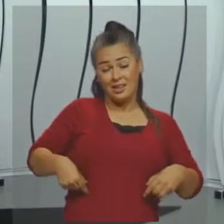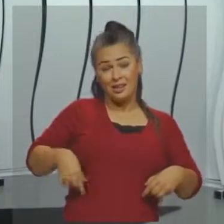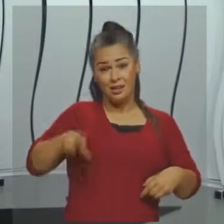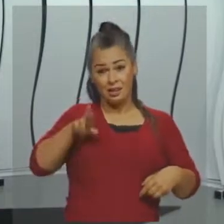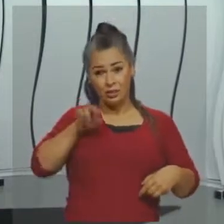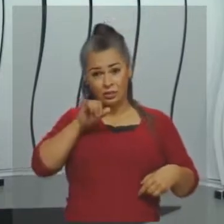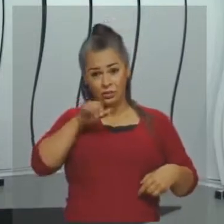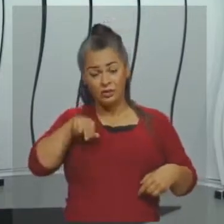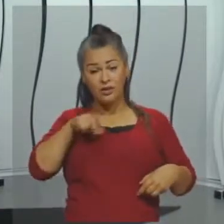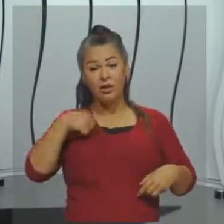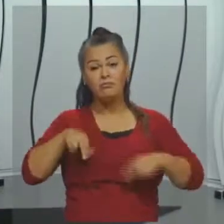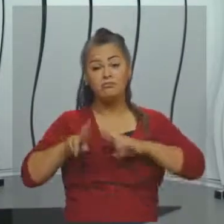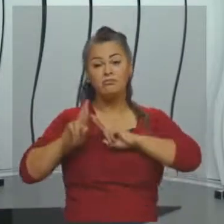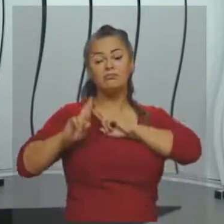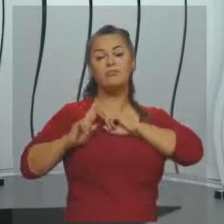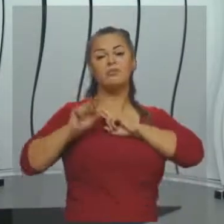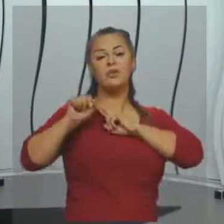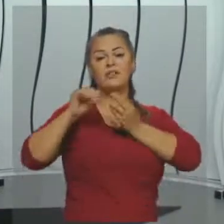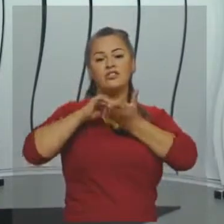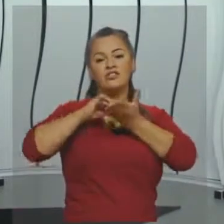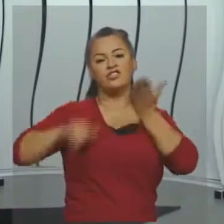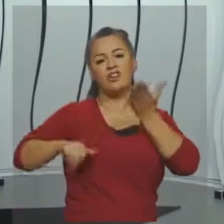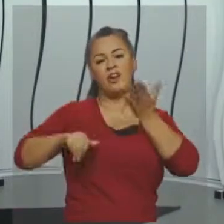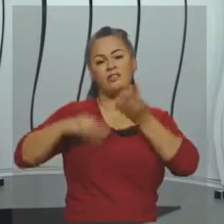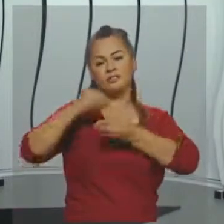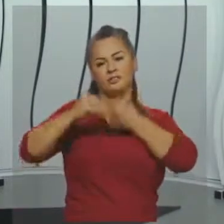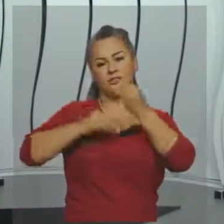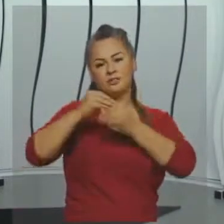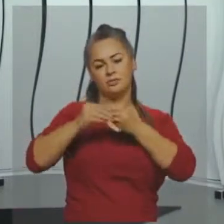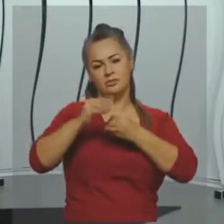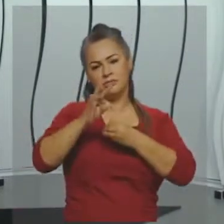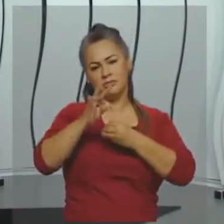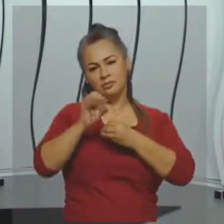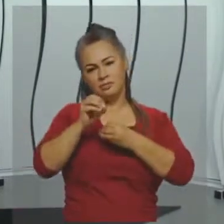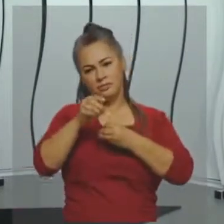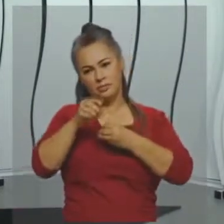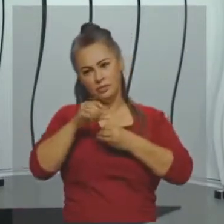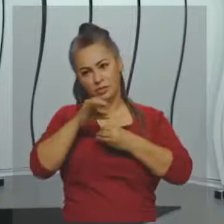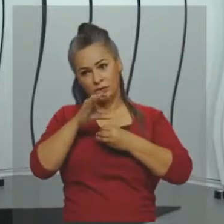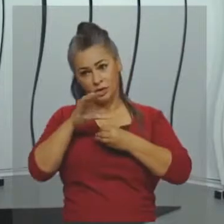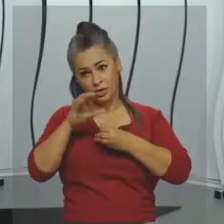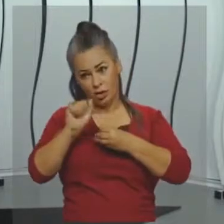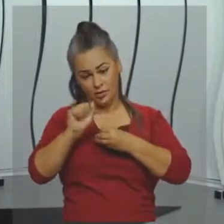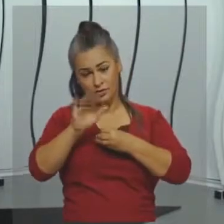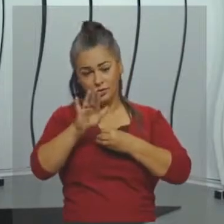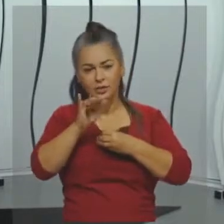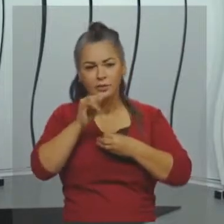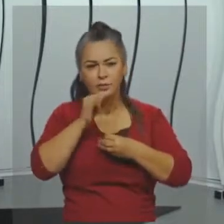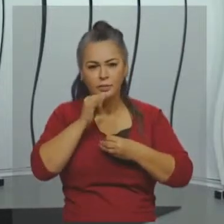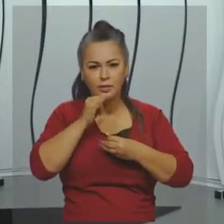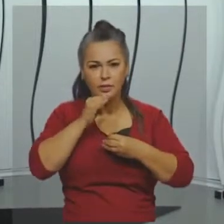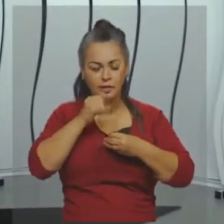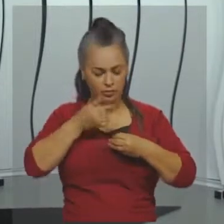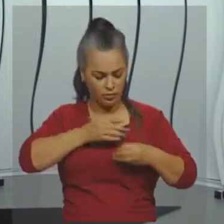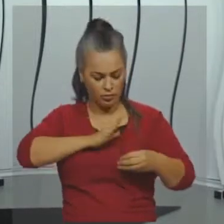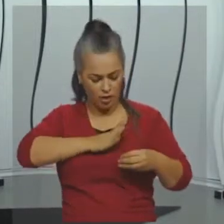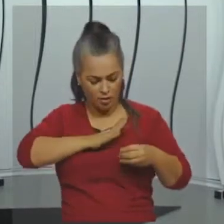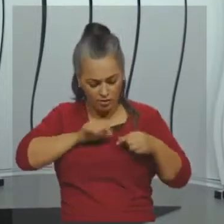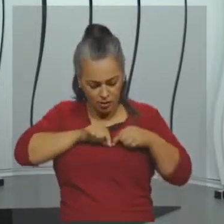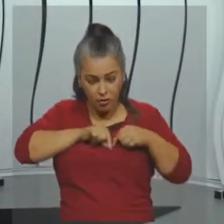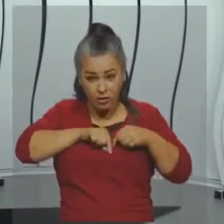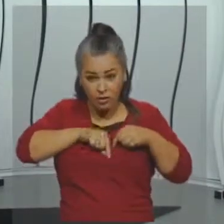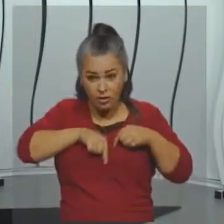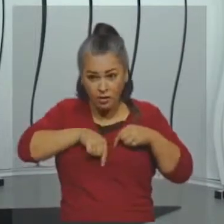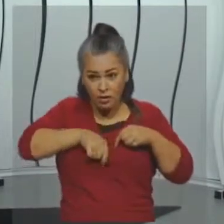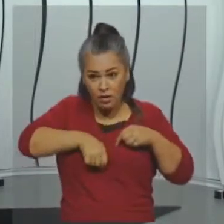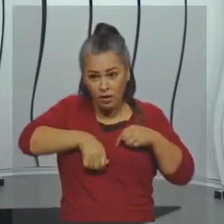dele. Para isso, essa artéria ela vai se ramificando como galhos. A árvore não tem um tronco bem grosso no começo,